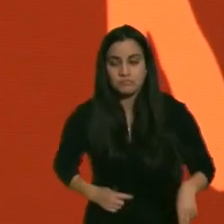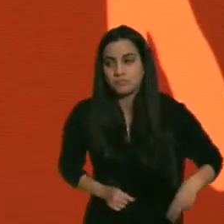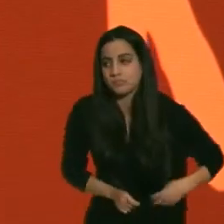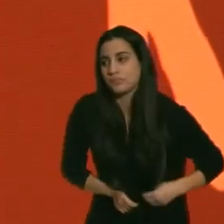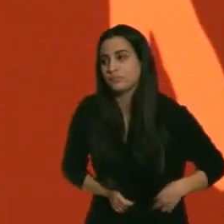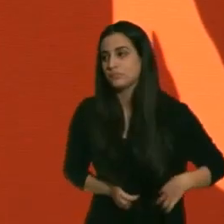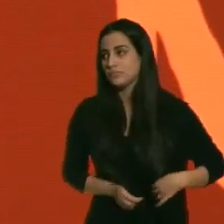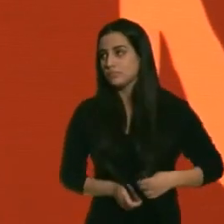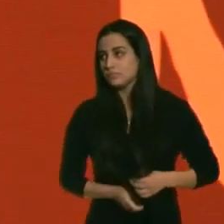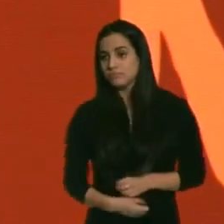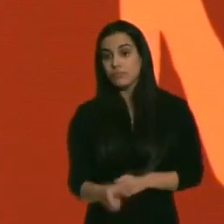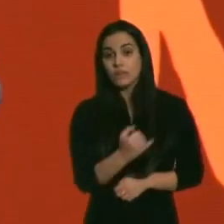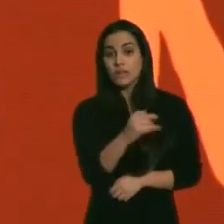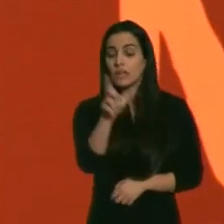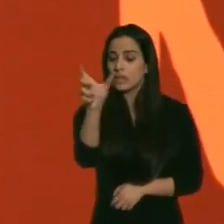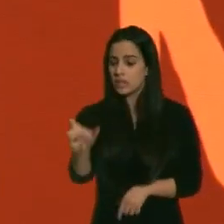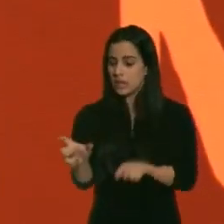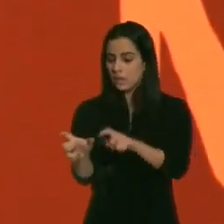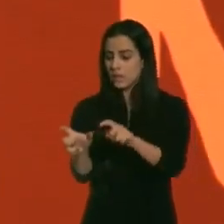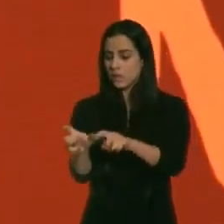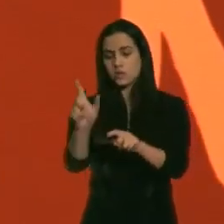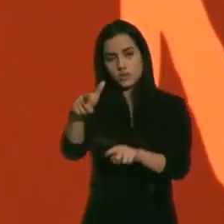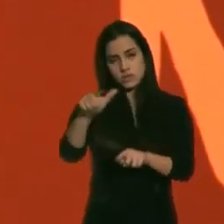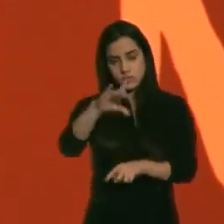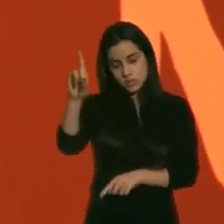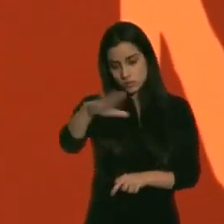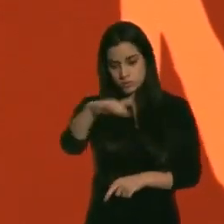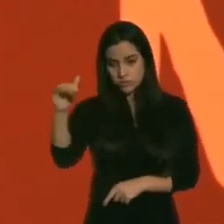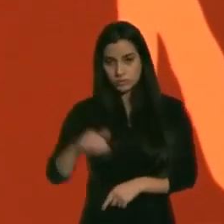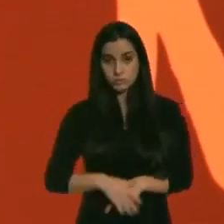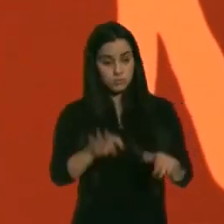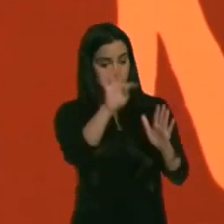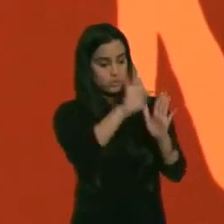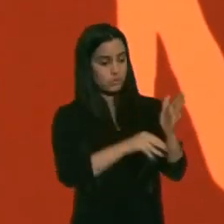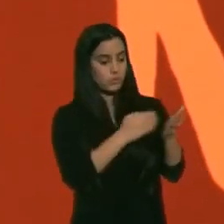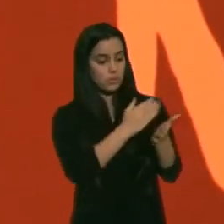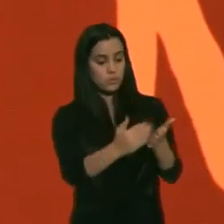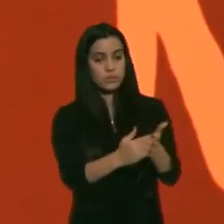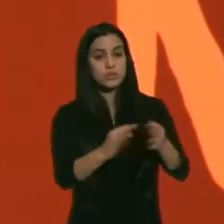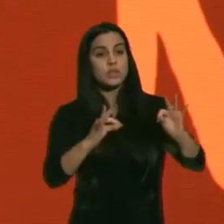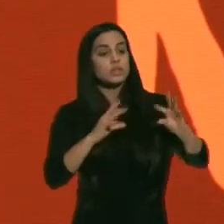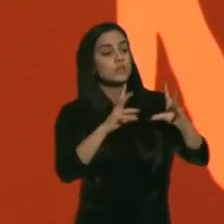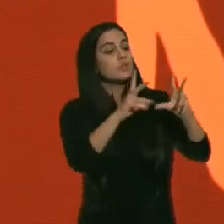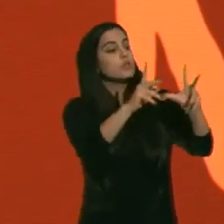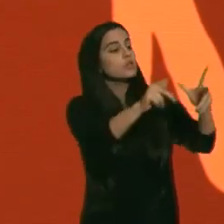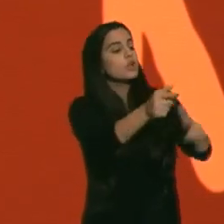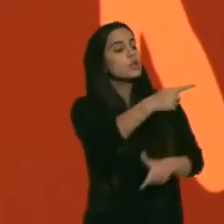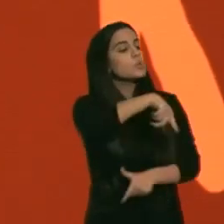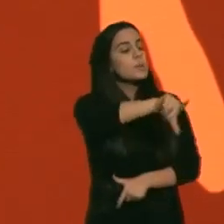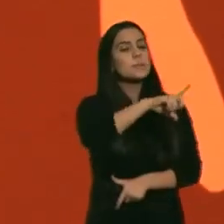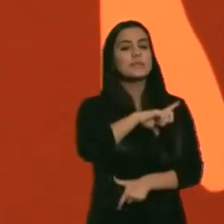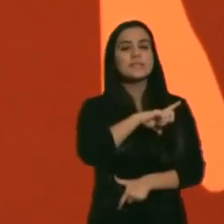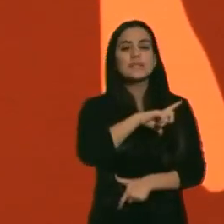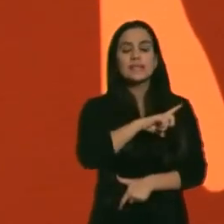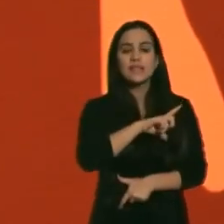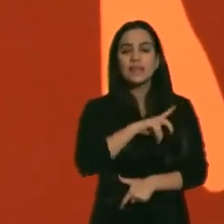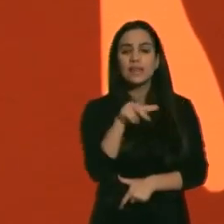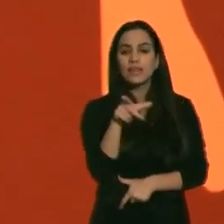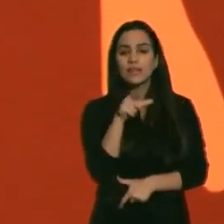Quem são os convidados? O texto começa: todos os que estão com